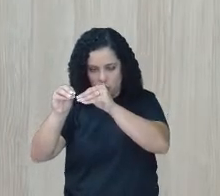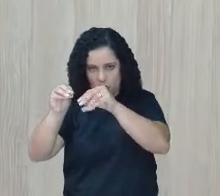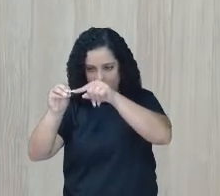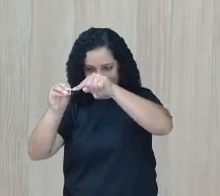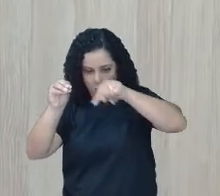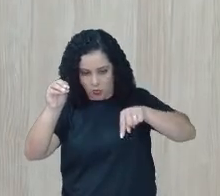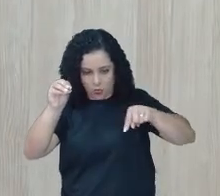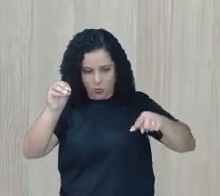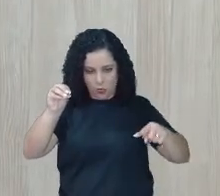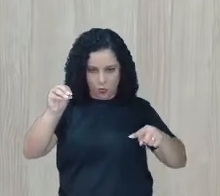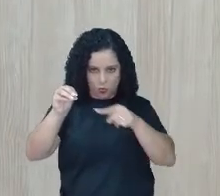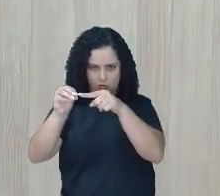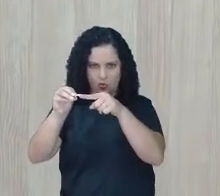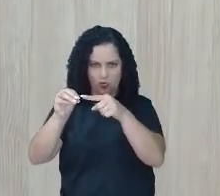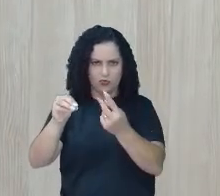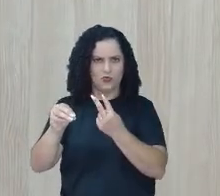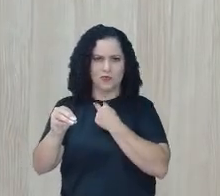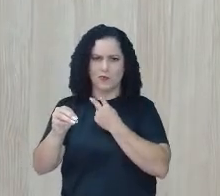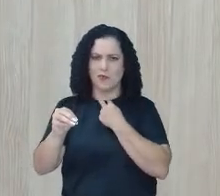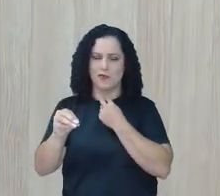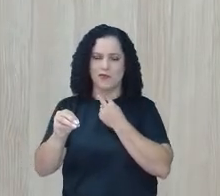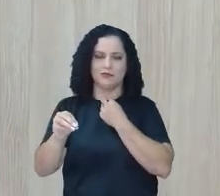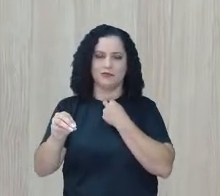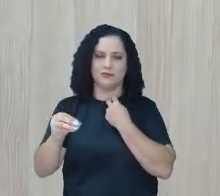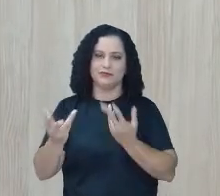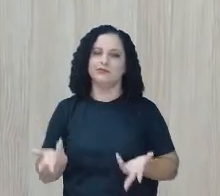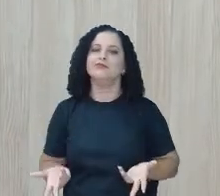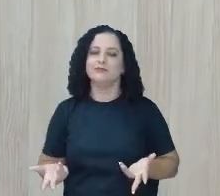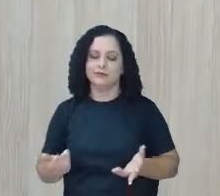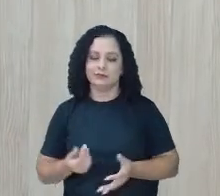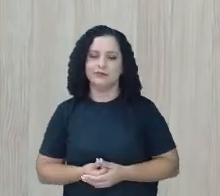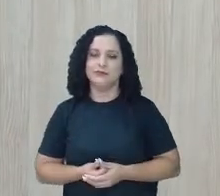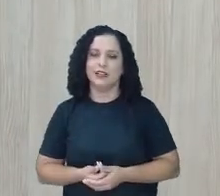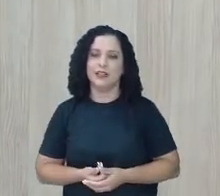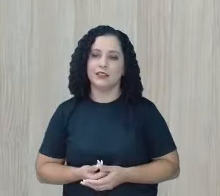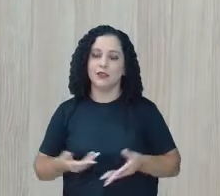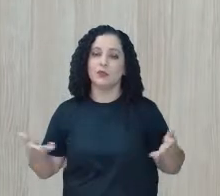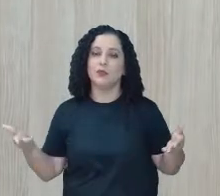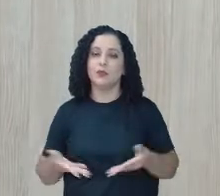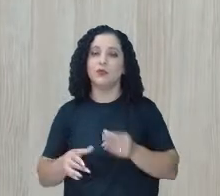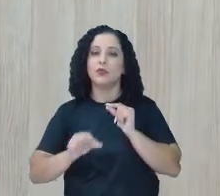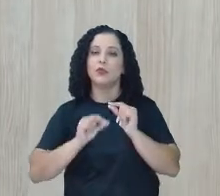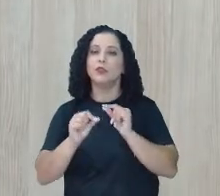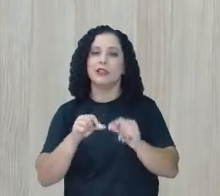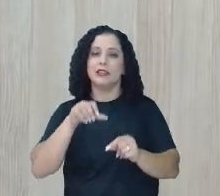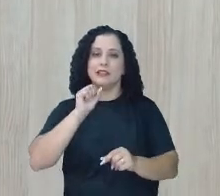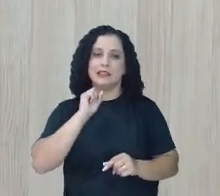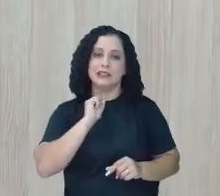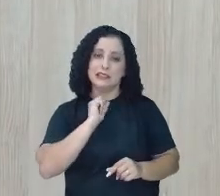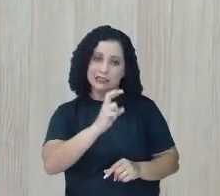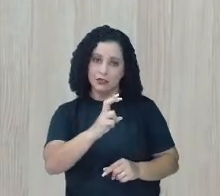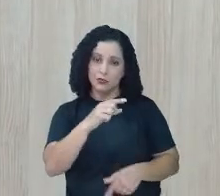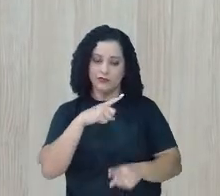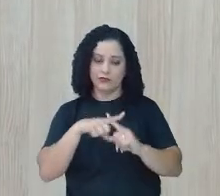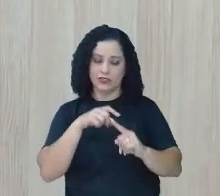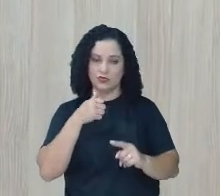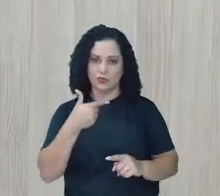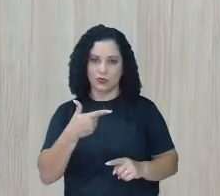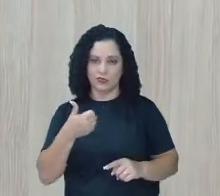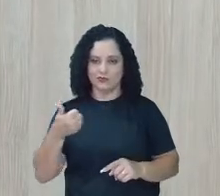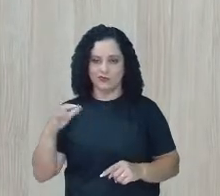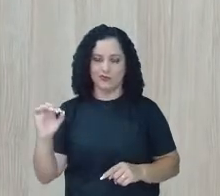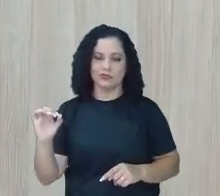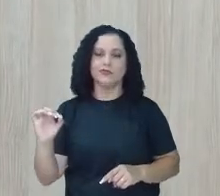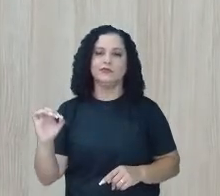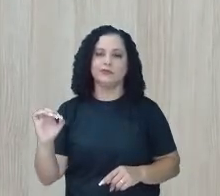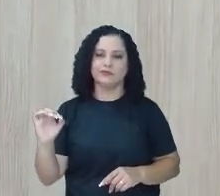né? Olha, de cada vértice partem 2 diagonais. Então, vai ser, nesse caso, 5 vezes 2, que vai dar 10. Não vai ser, porque